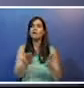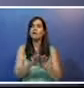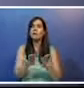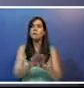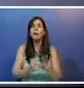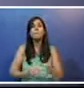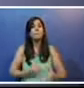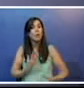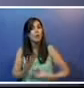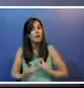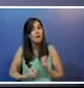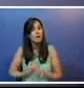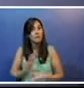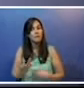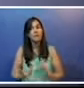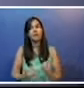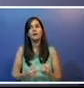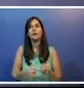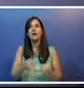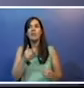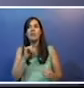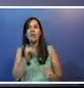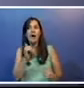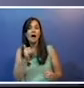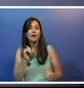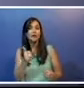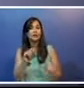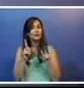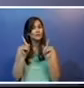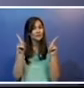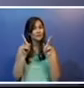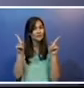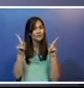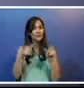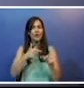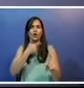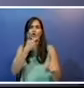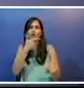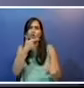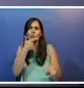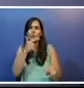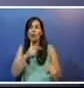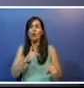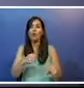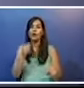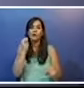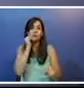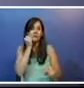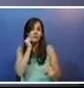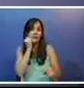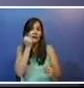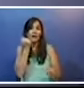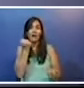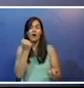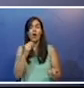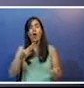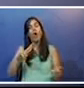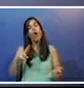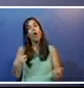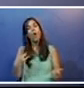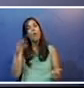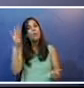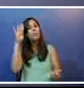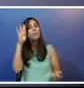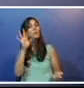poema, narrativa de aventura, narrativa de humor, narrativa de ficção científica, narrativa policial. Geralmente